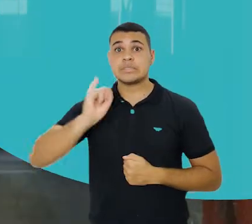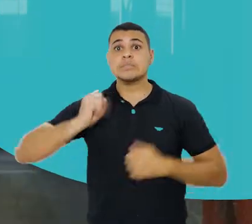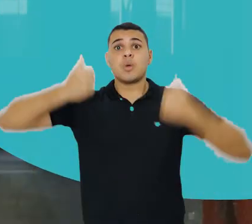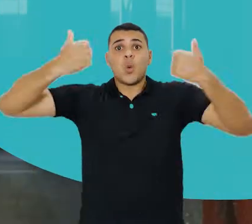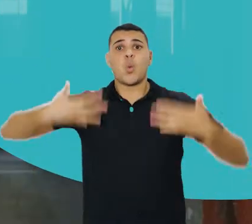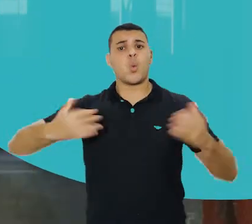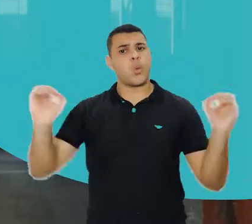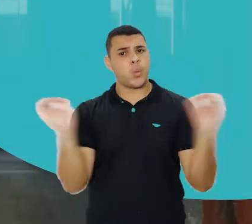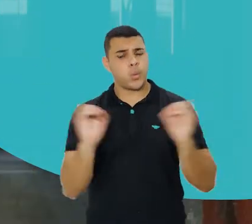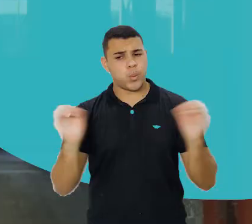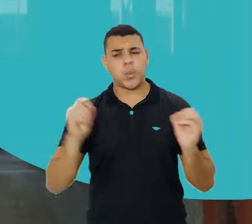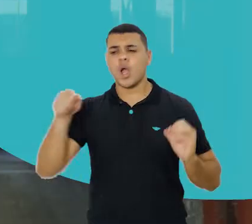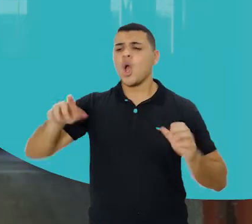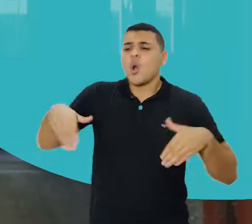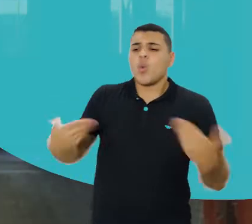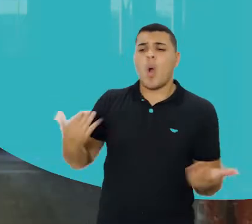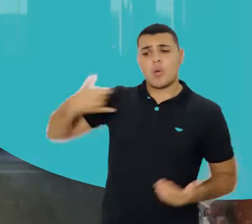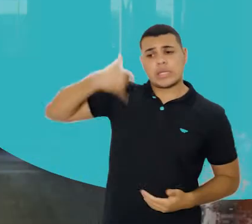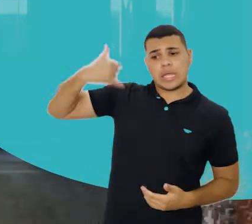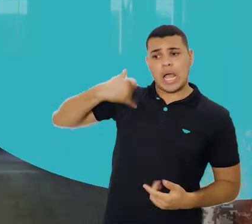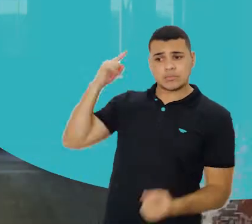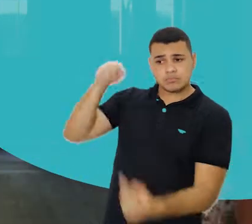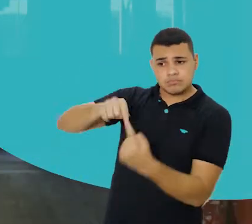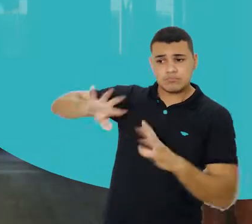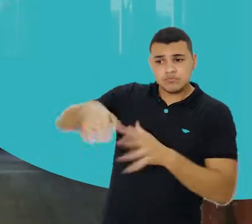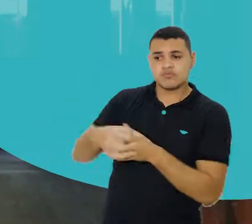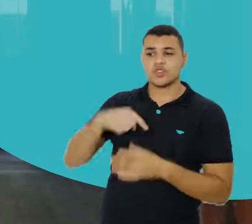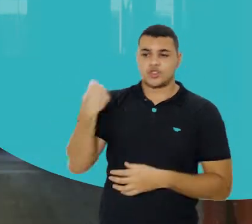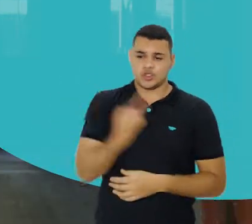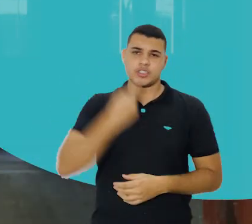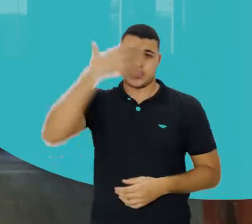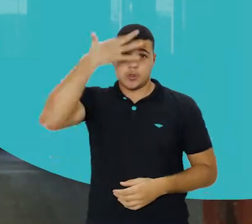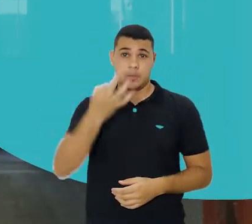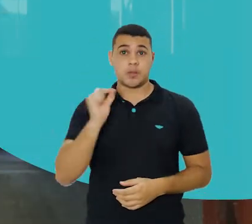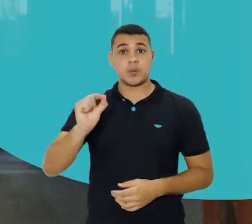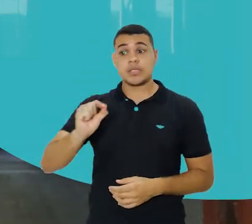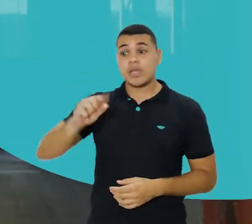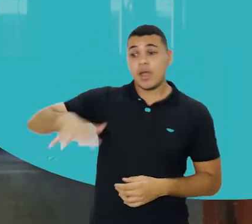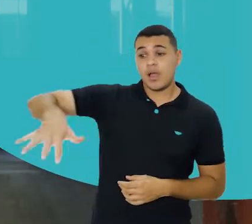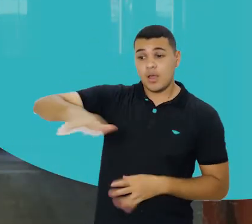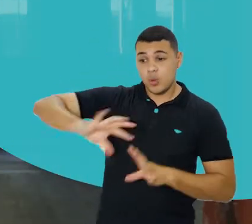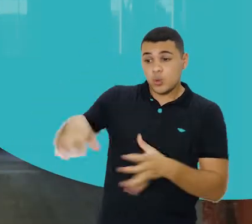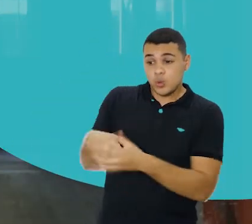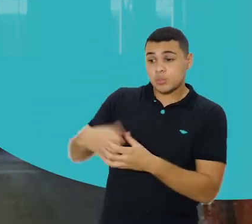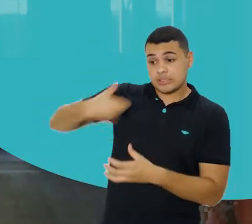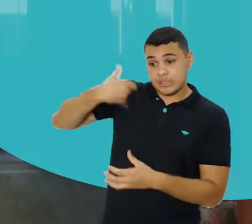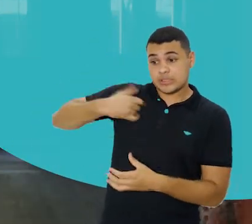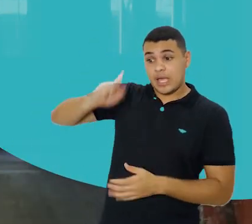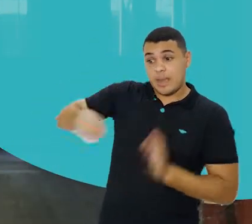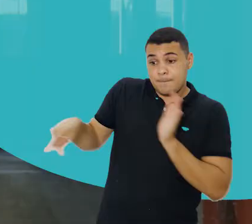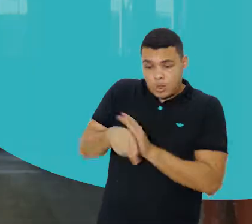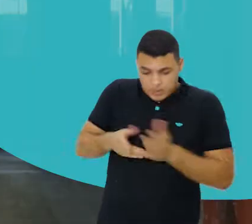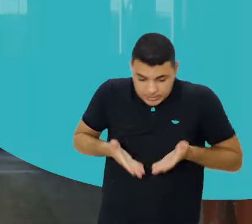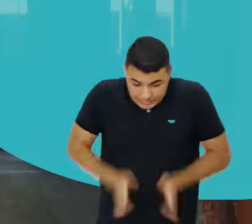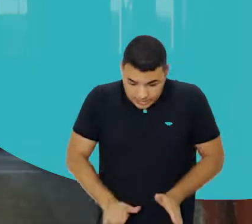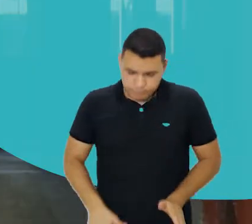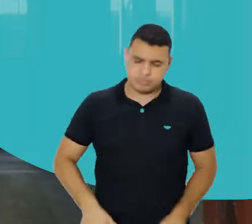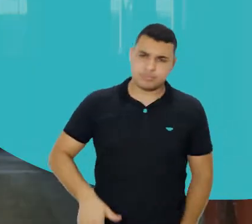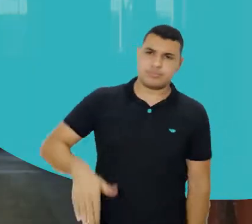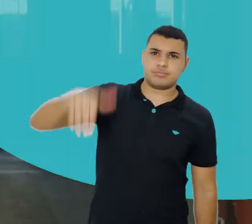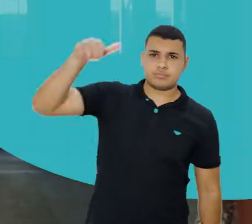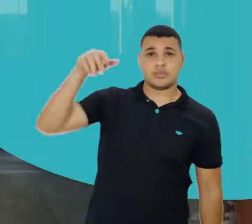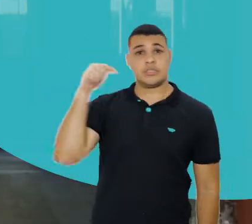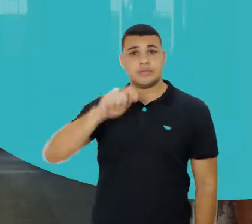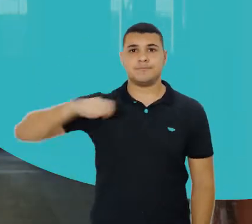se especifica, né, que idade é essa, né, nós entendemos que a expectativa de vida ela é referida ao